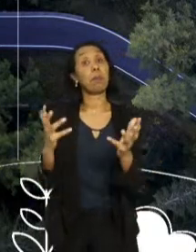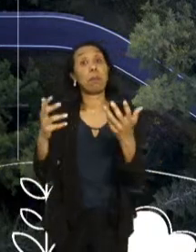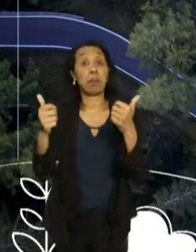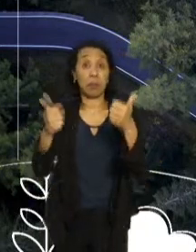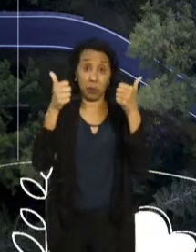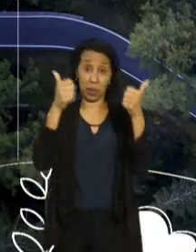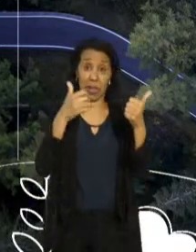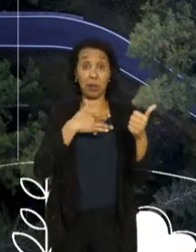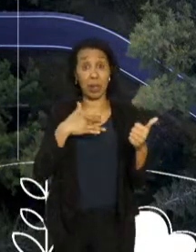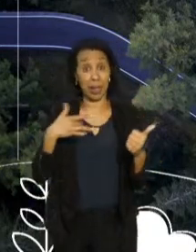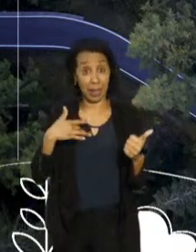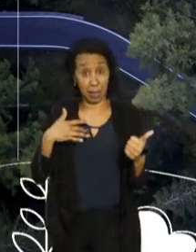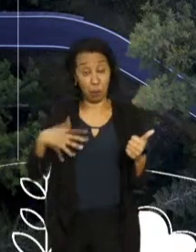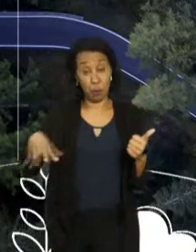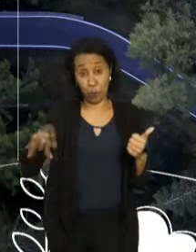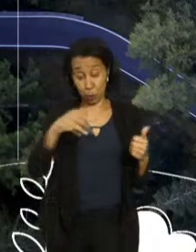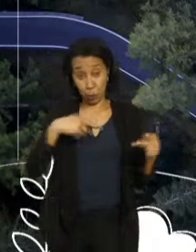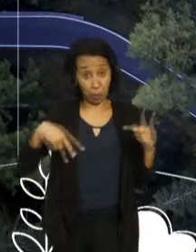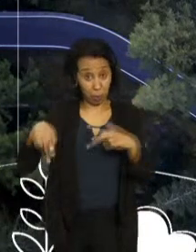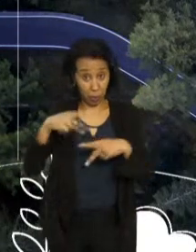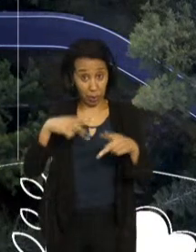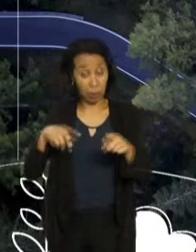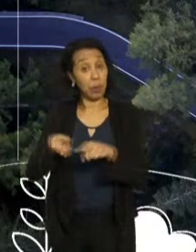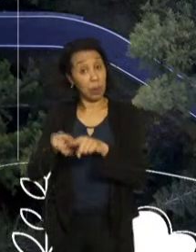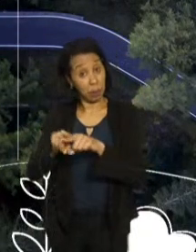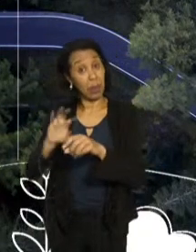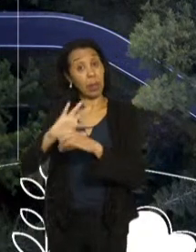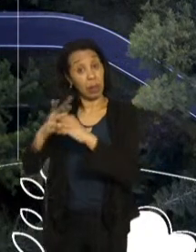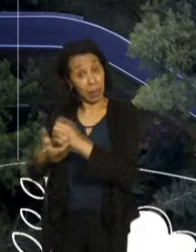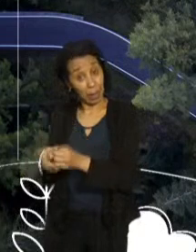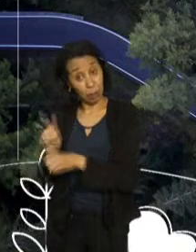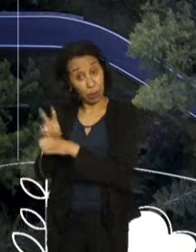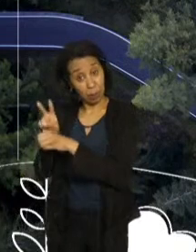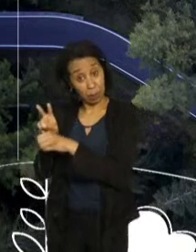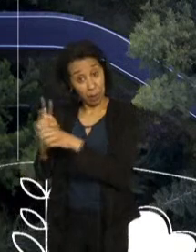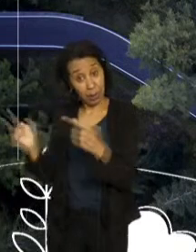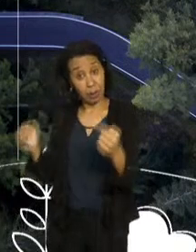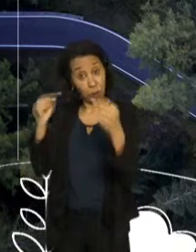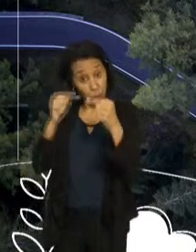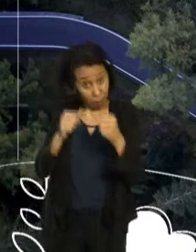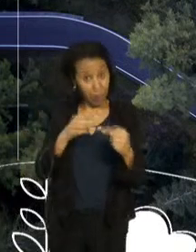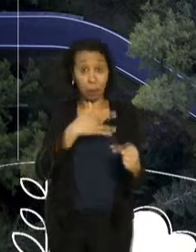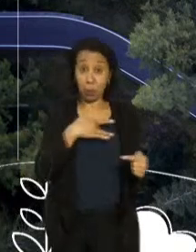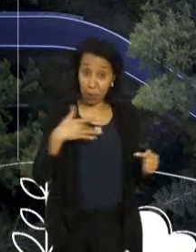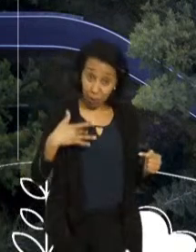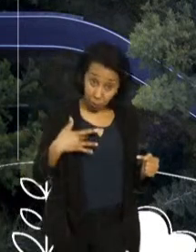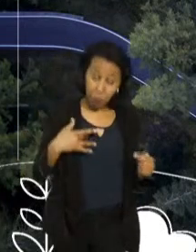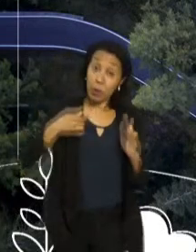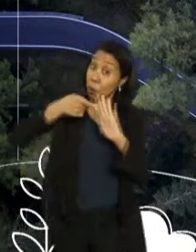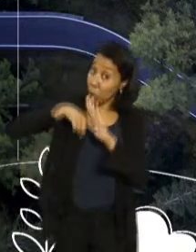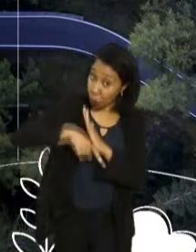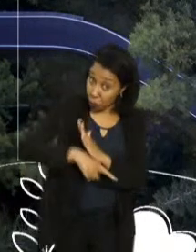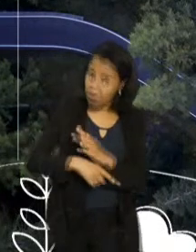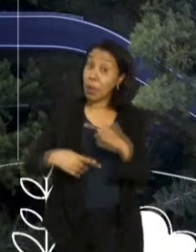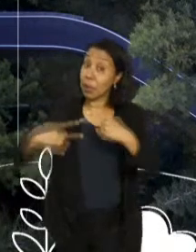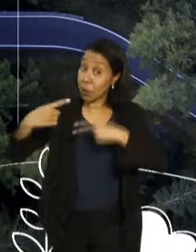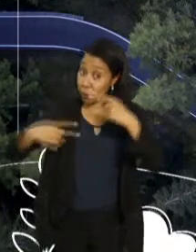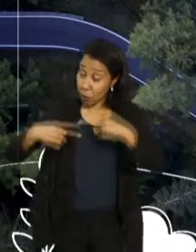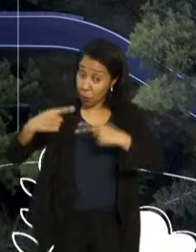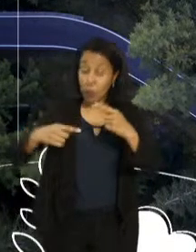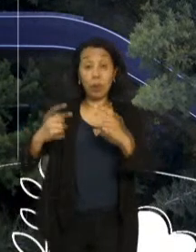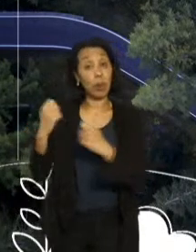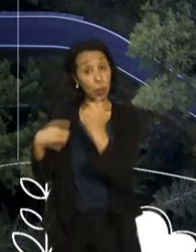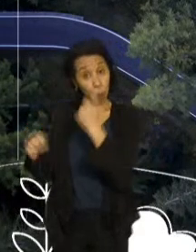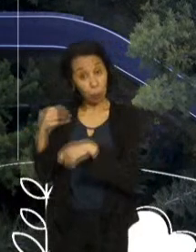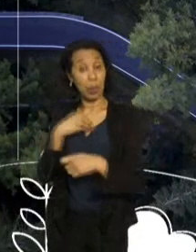fazendo a ligação da sustentabilidade com a saúde e fazendo bem com bastante profundidade essa discussão da economia